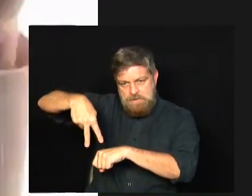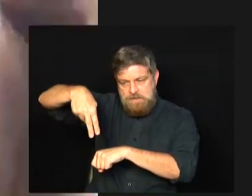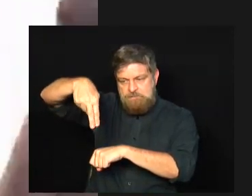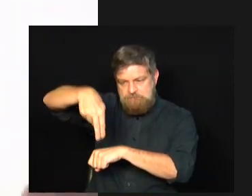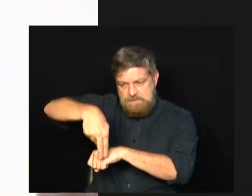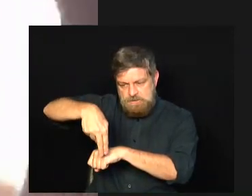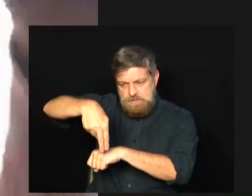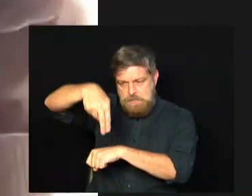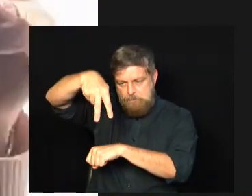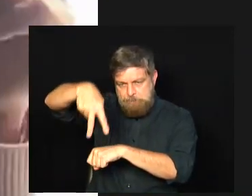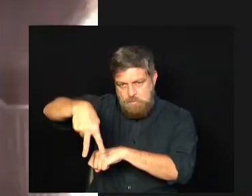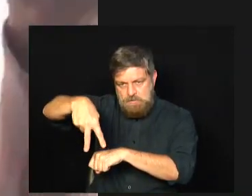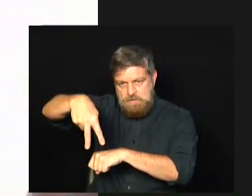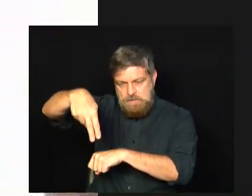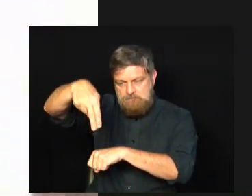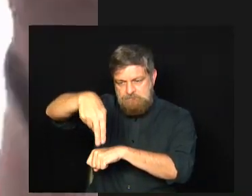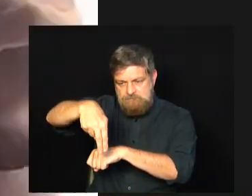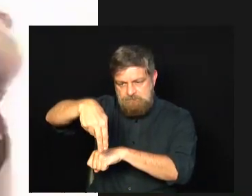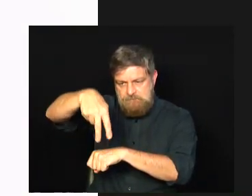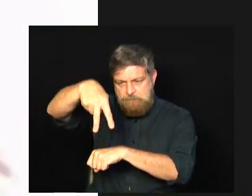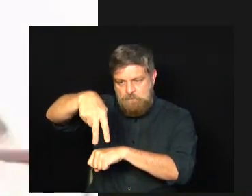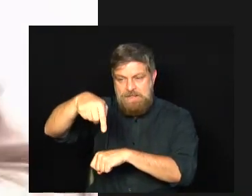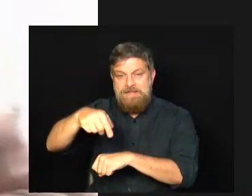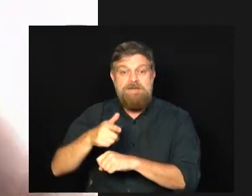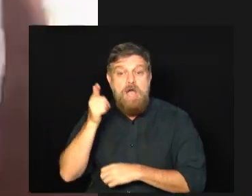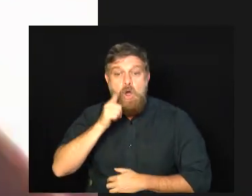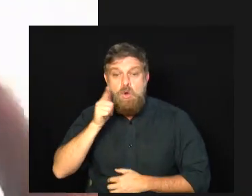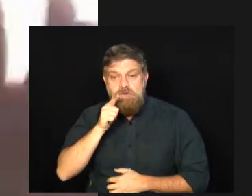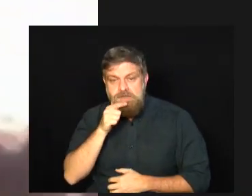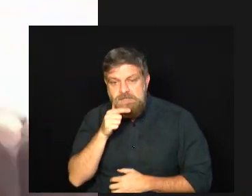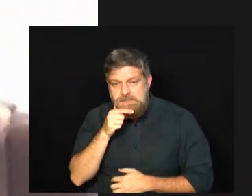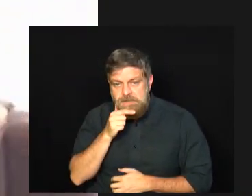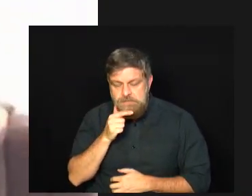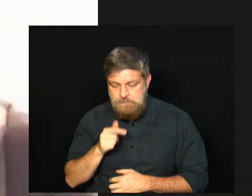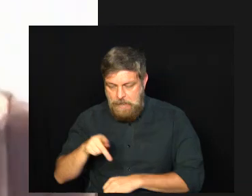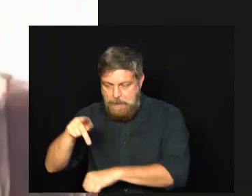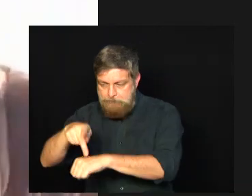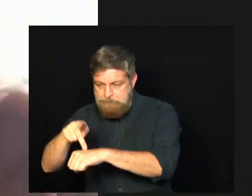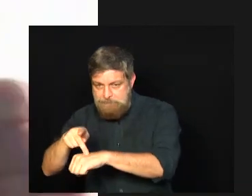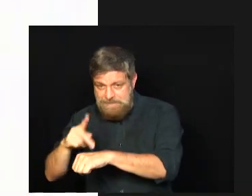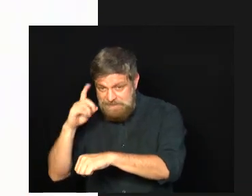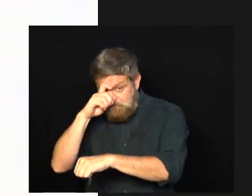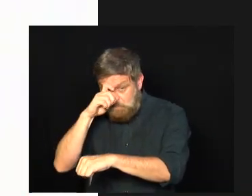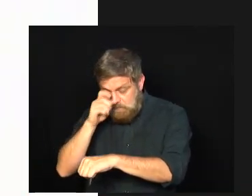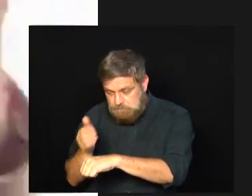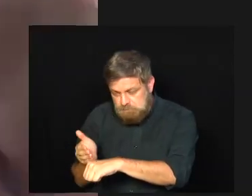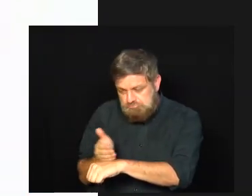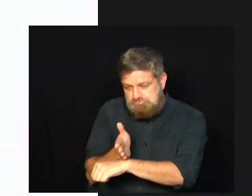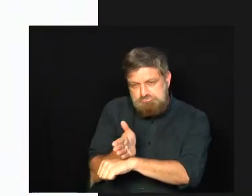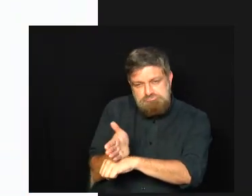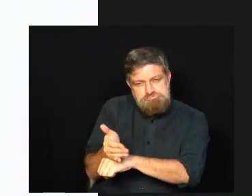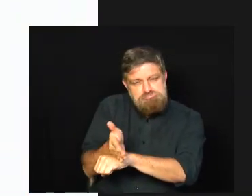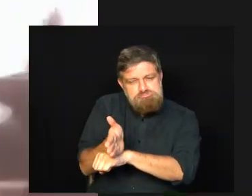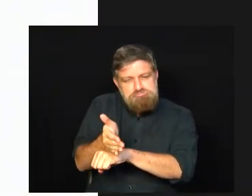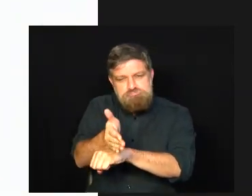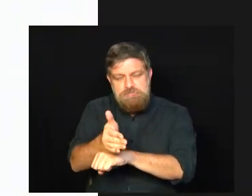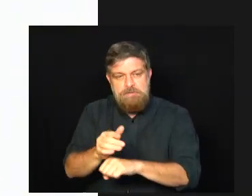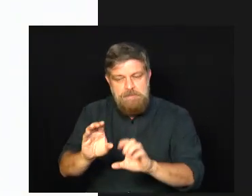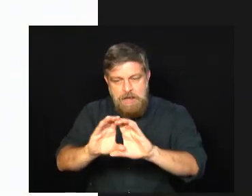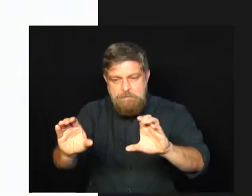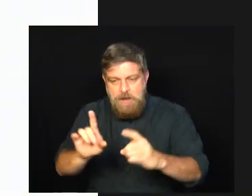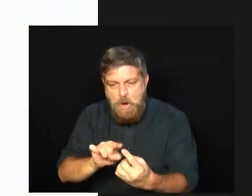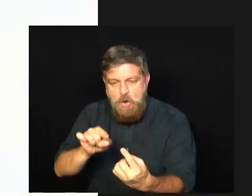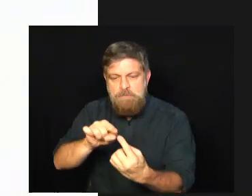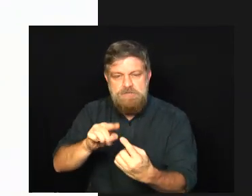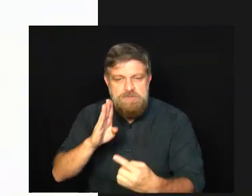que aprender a se desviar da pedra, porque haverá sempre uma pedra no meio